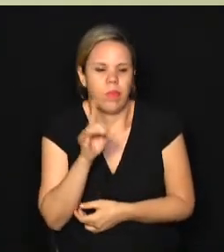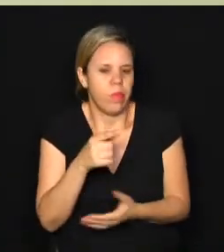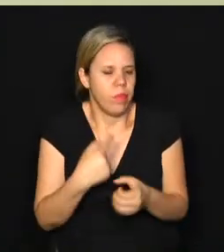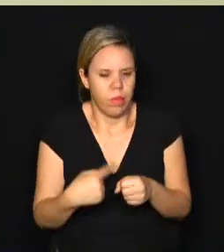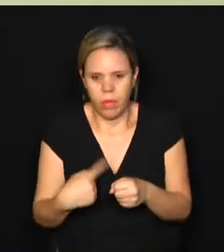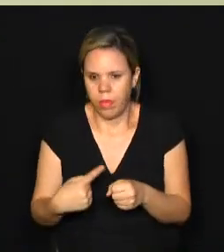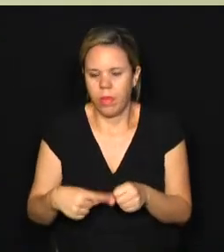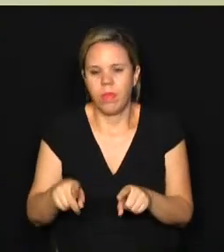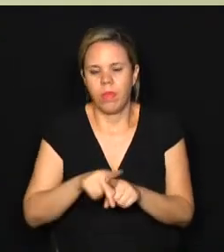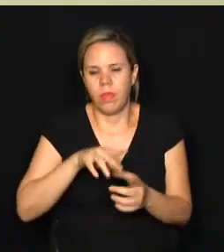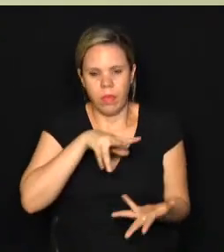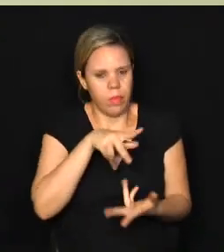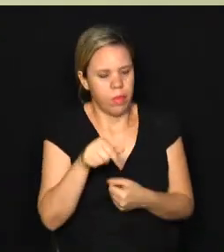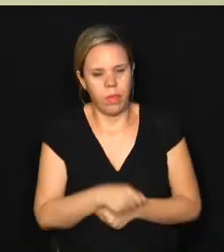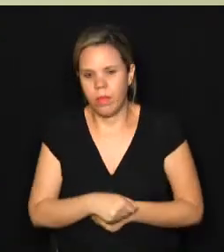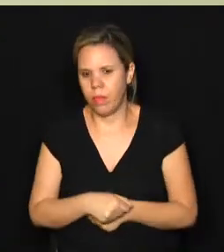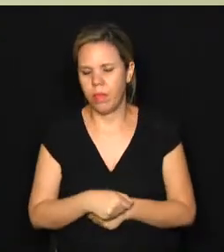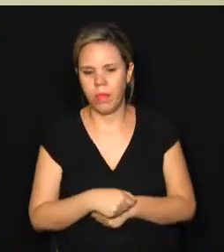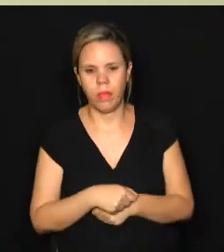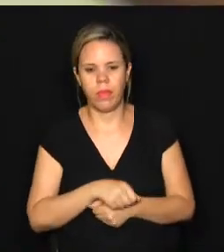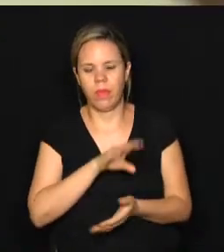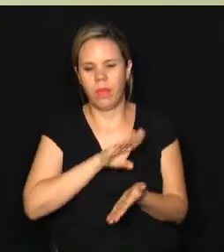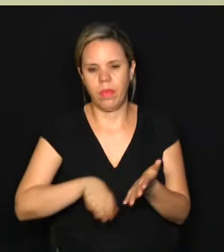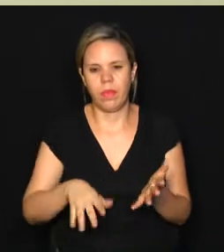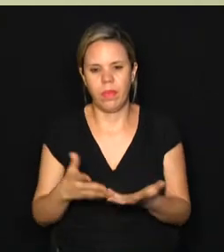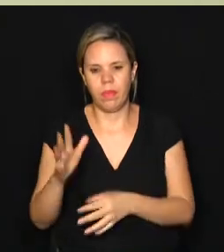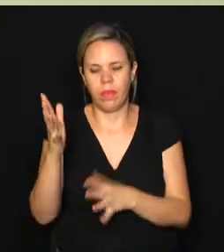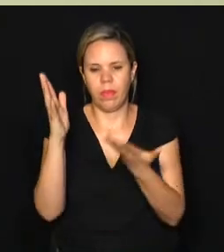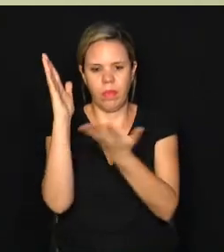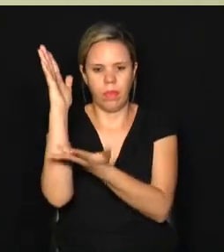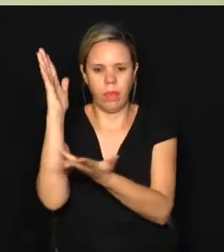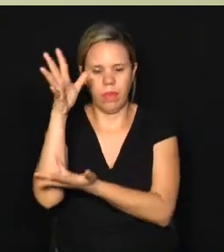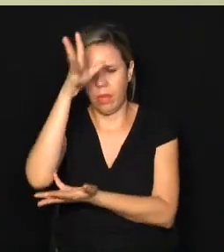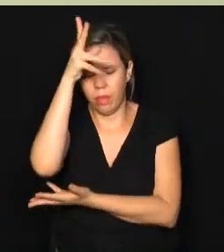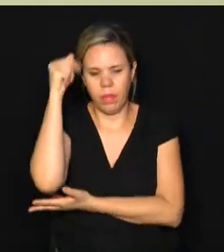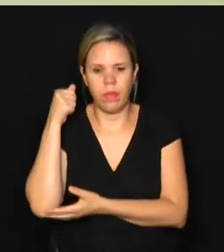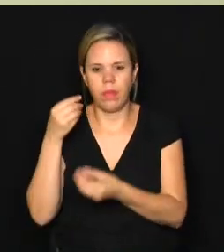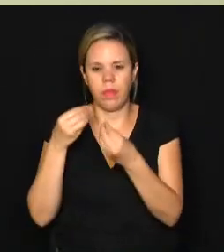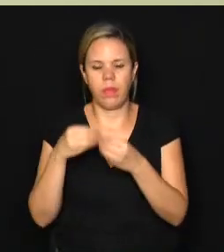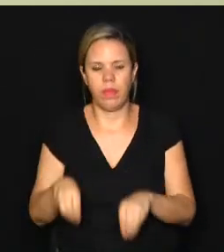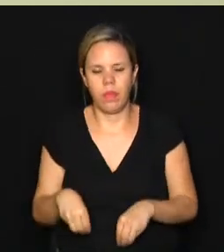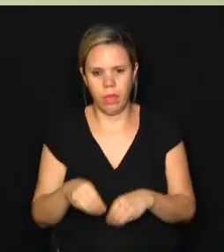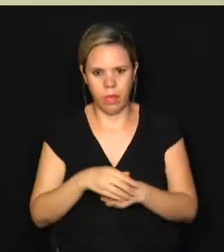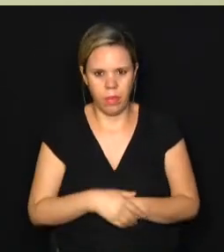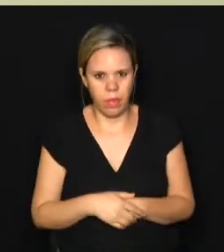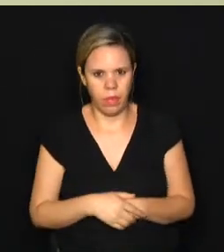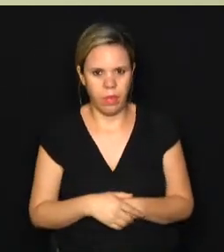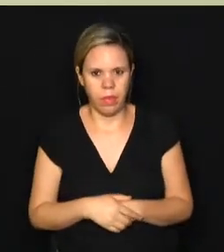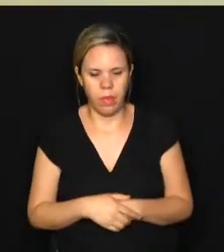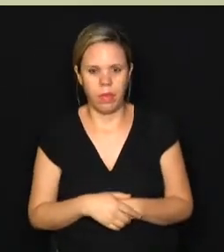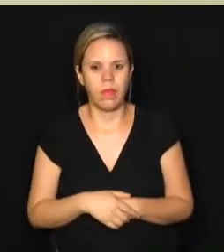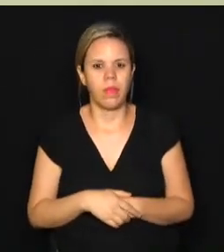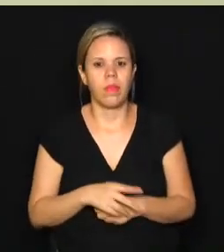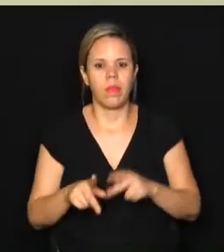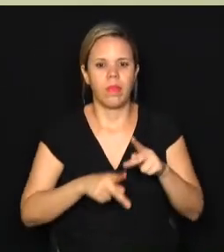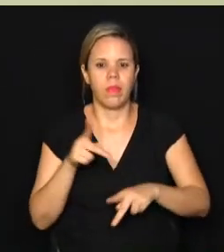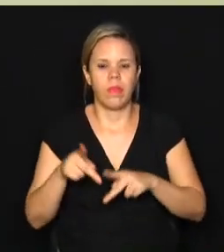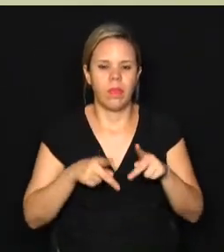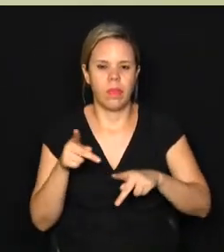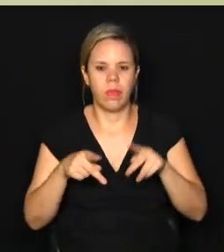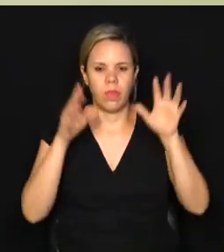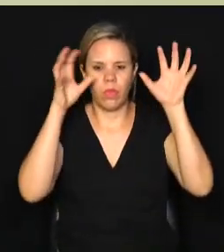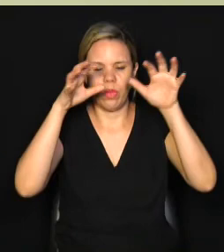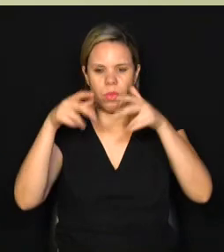também planetária, porque o desmatamento na Amazônia vai interferir nos rios voadores, que vão interferir na